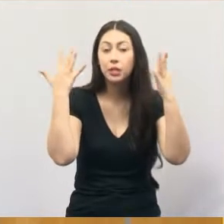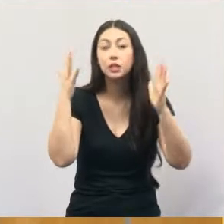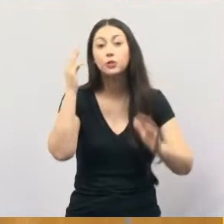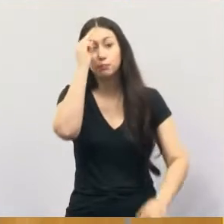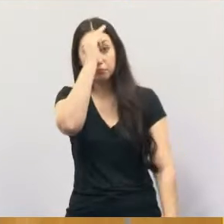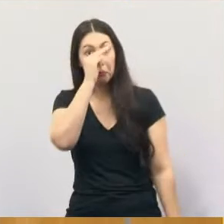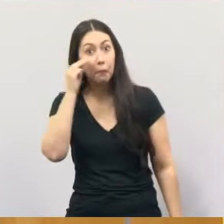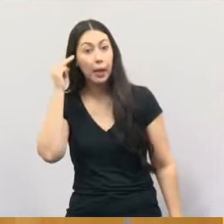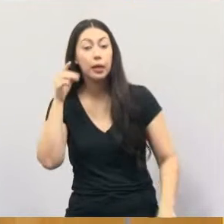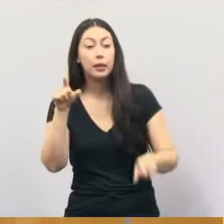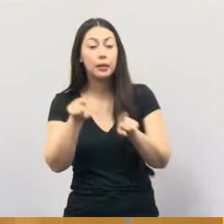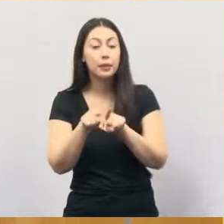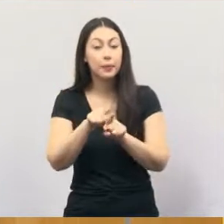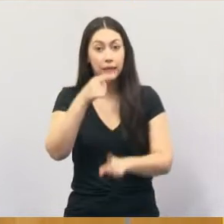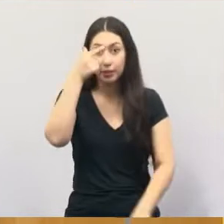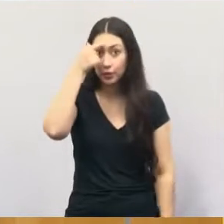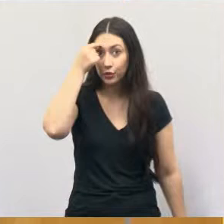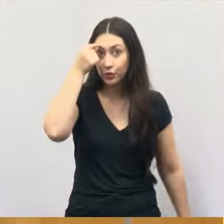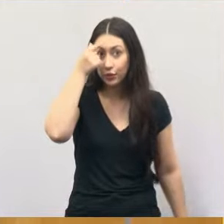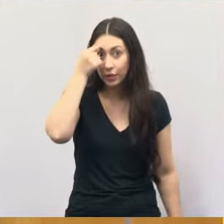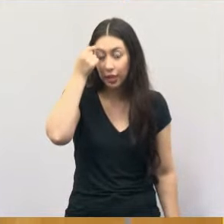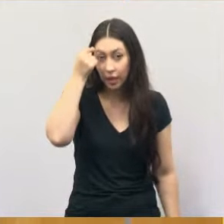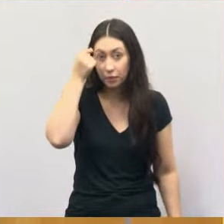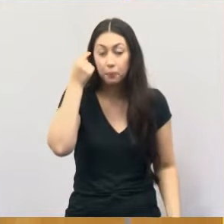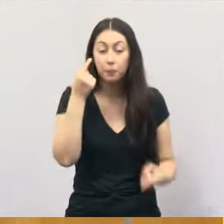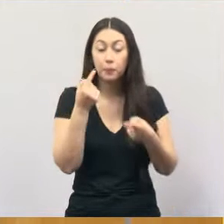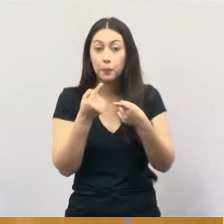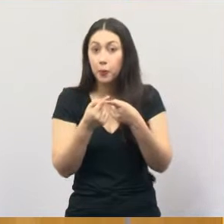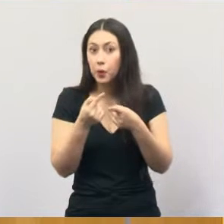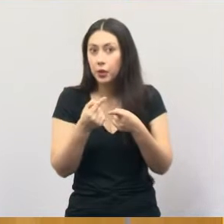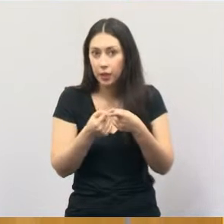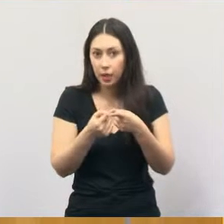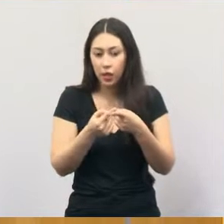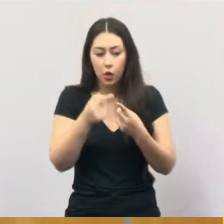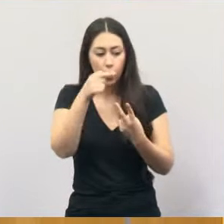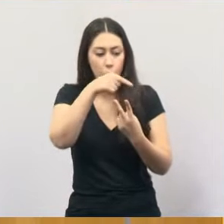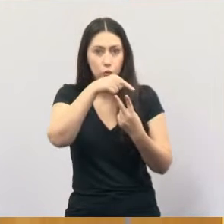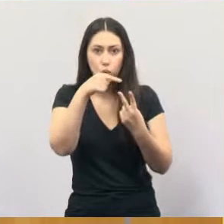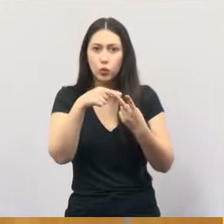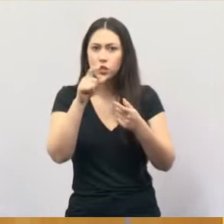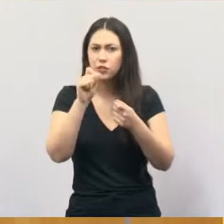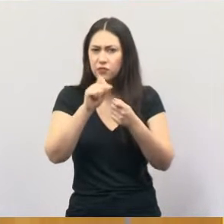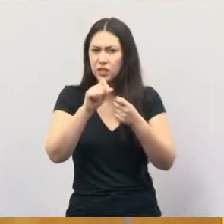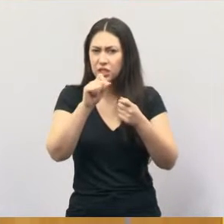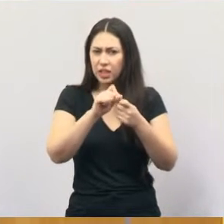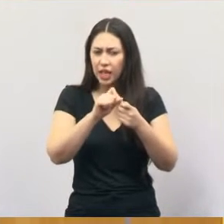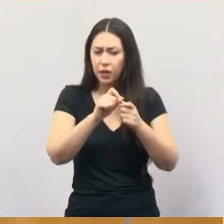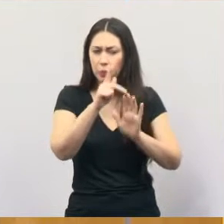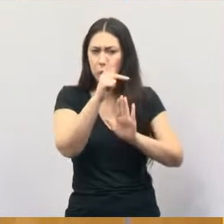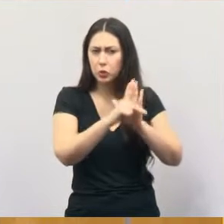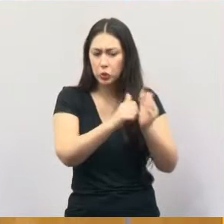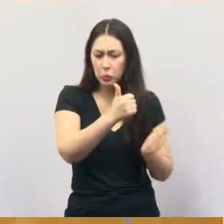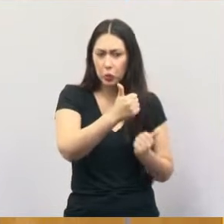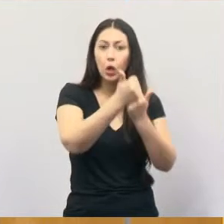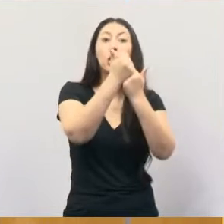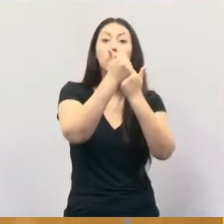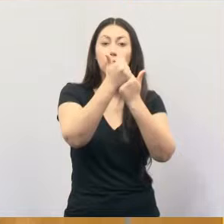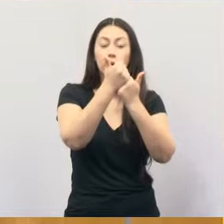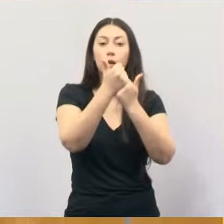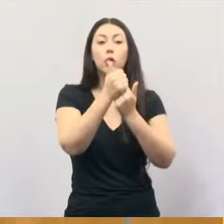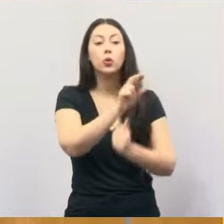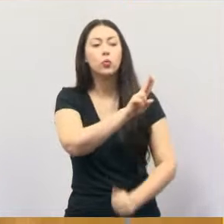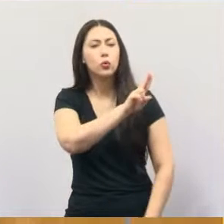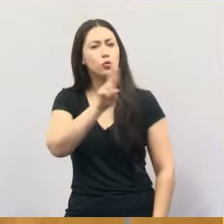e ao vereador Edgar Sasaki, porque fizeram um substitutivo para trazer um nome de